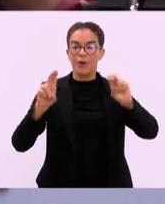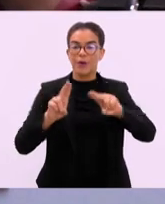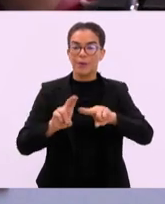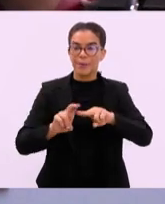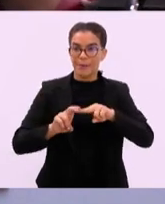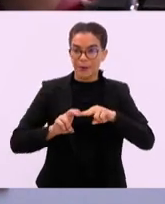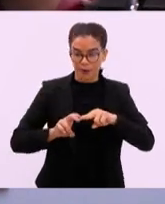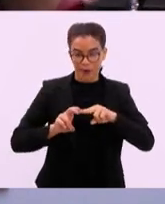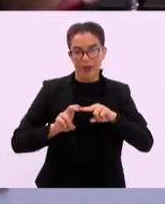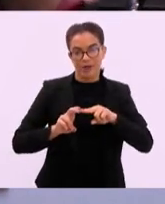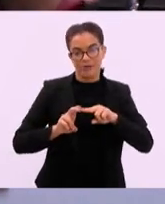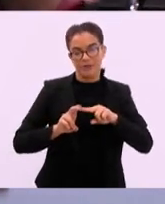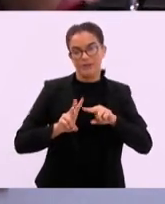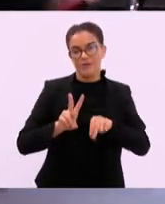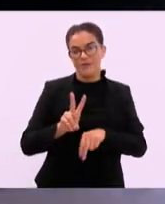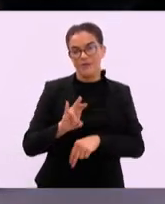iniciativa.